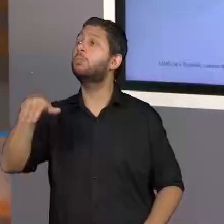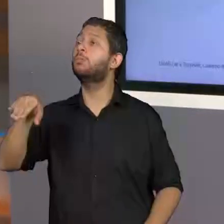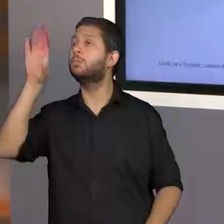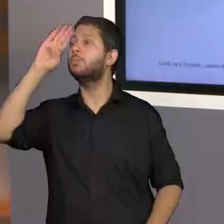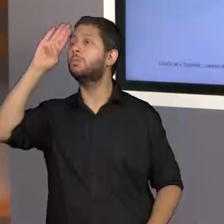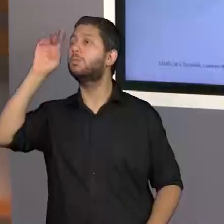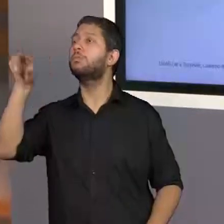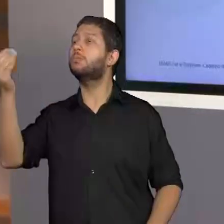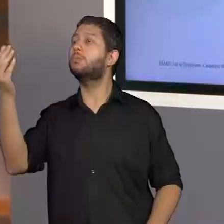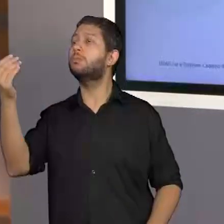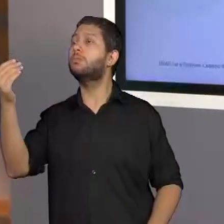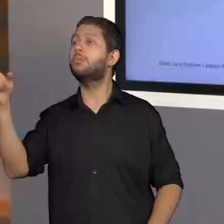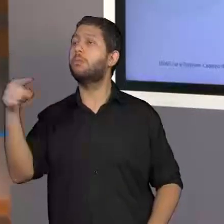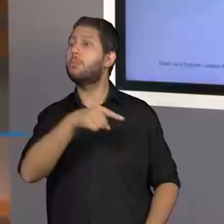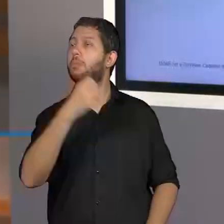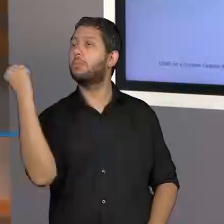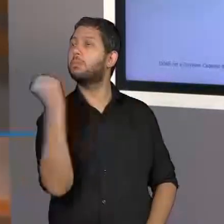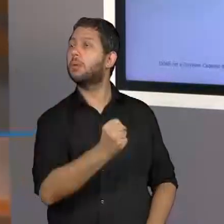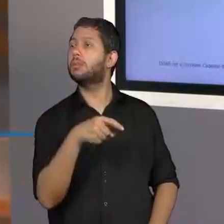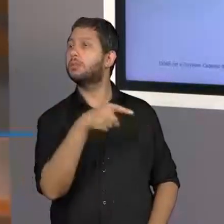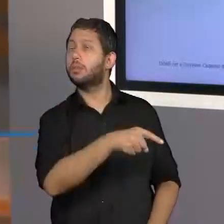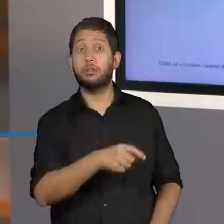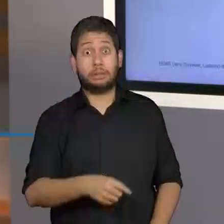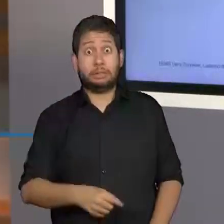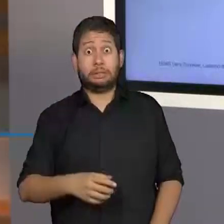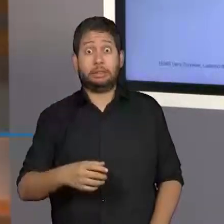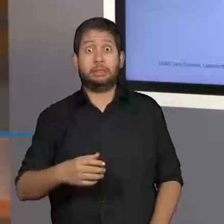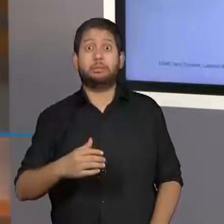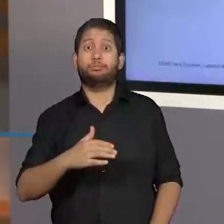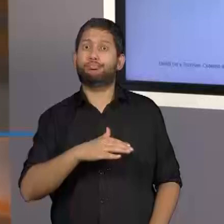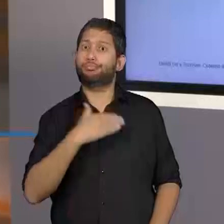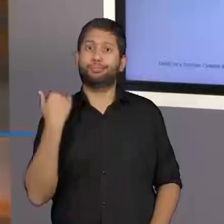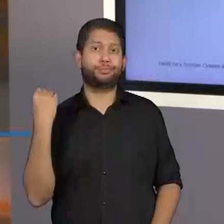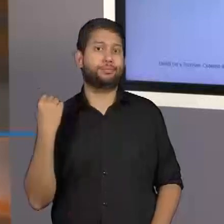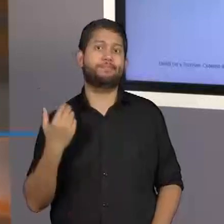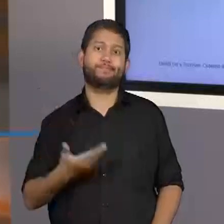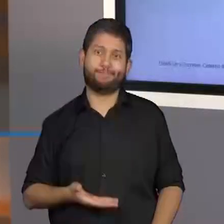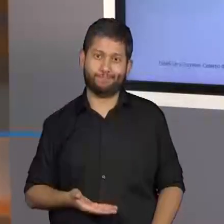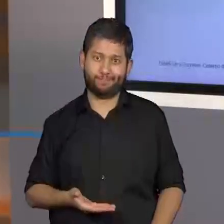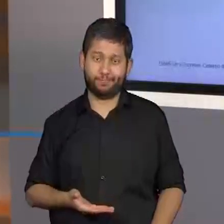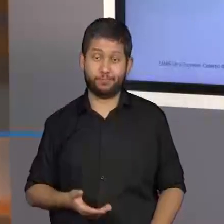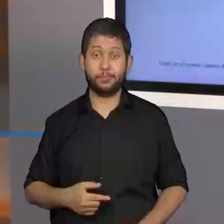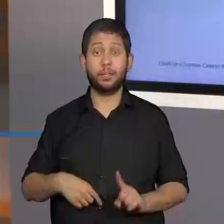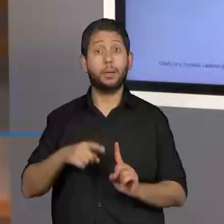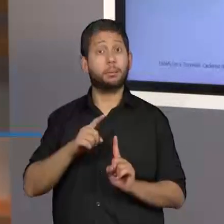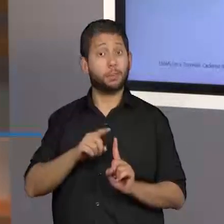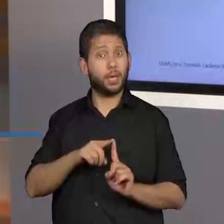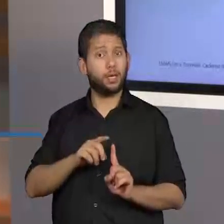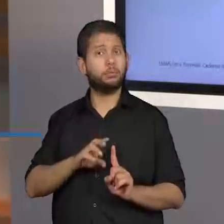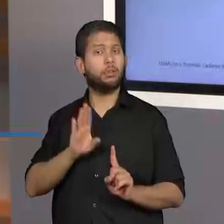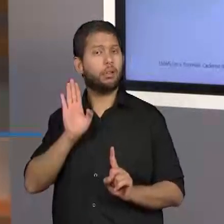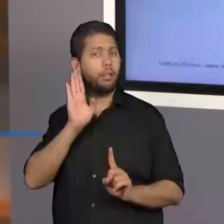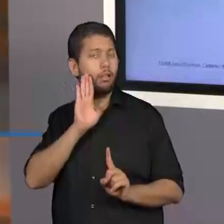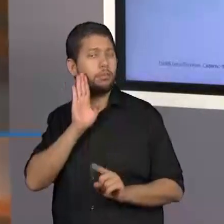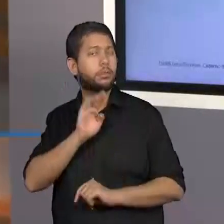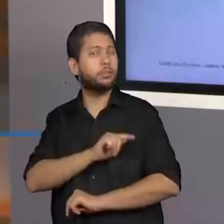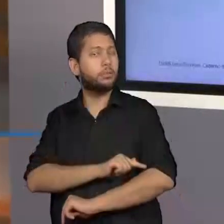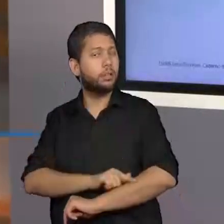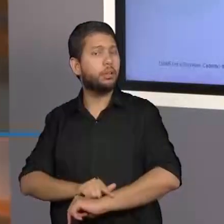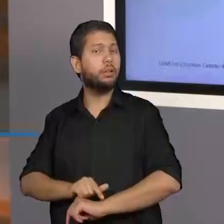percebe aí que são personagens bem diferentes. O primeiro, um personagem amigável. O segundo, um personagem não tão